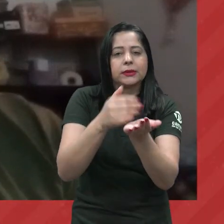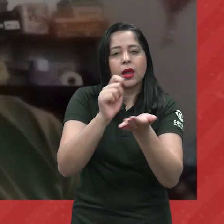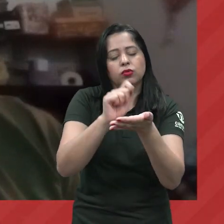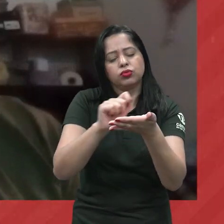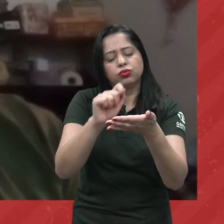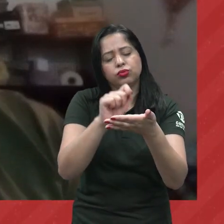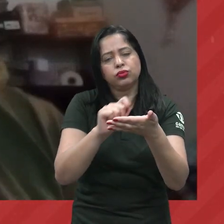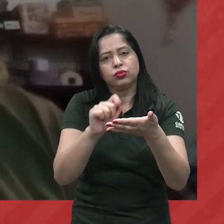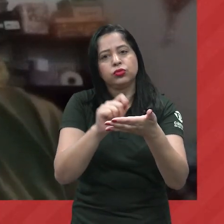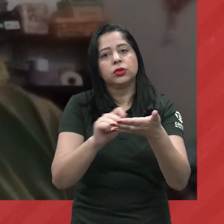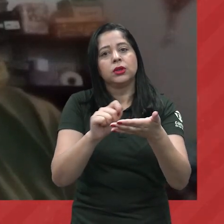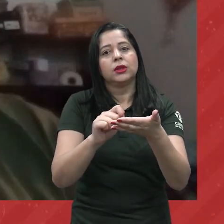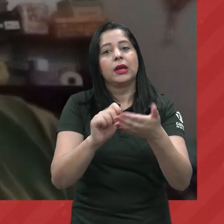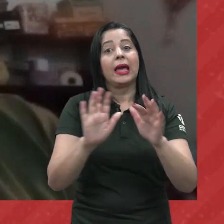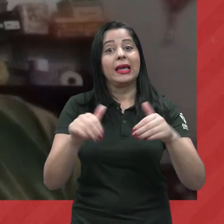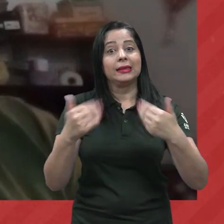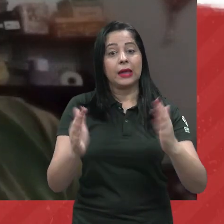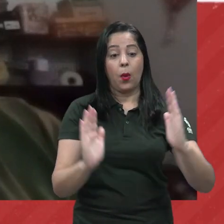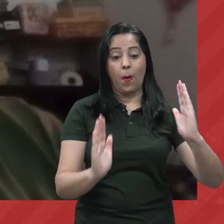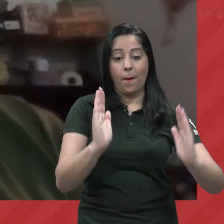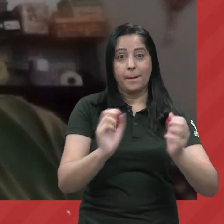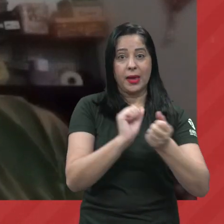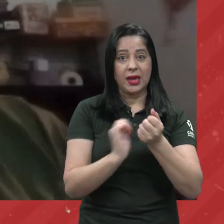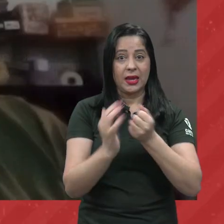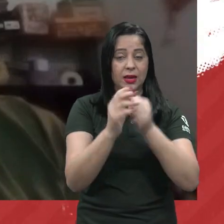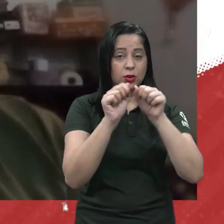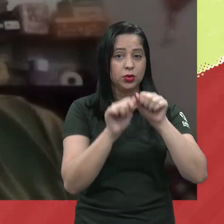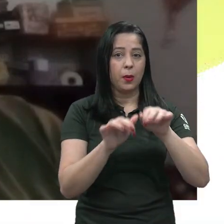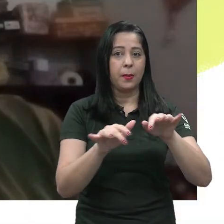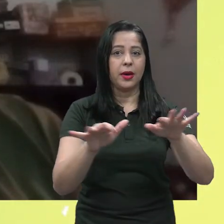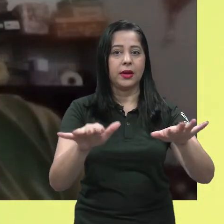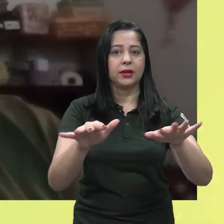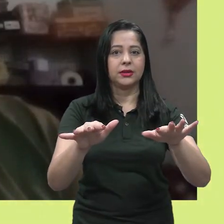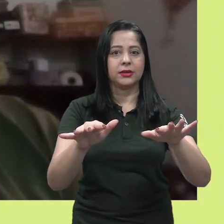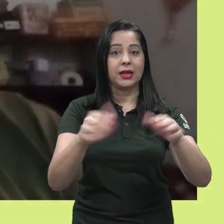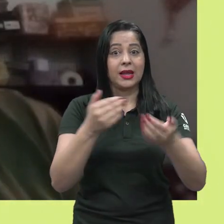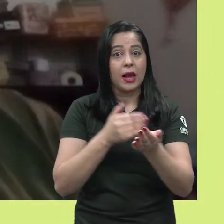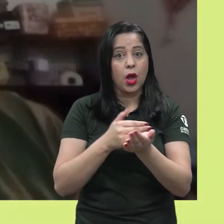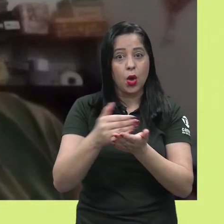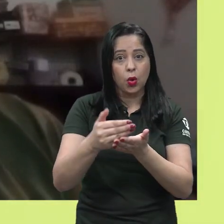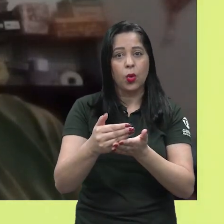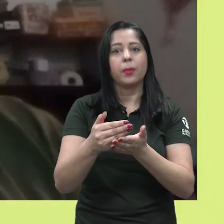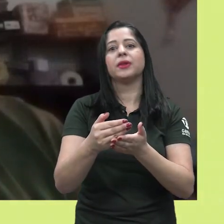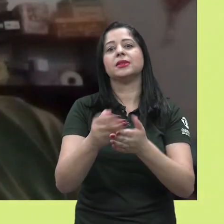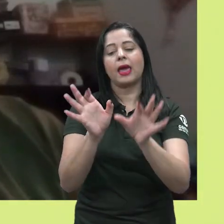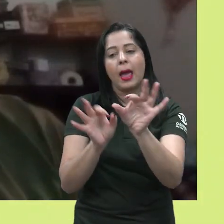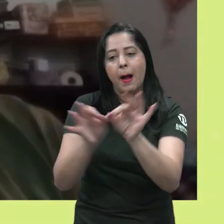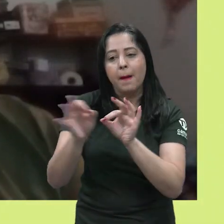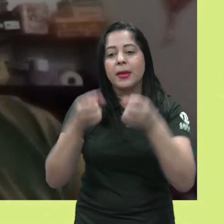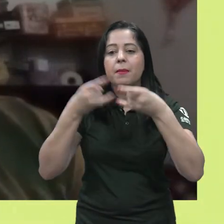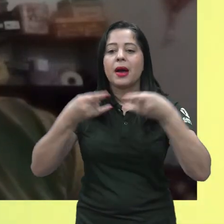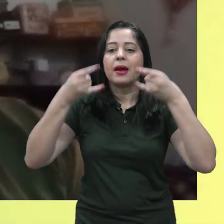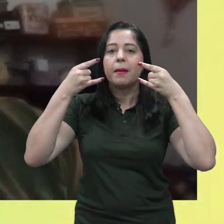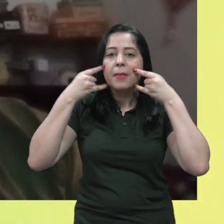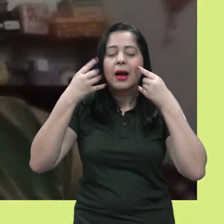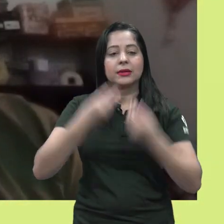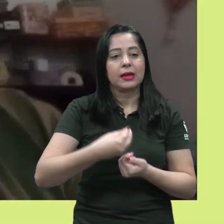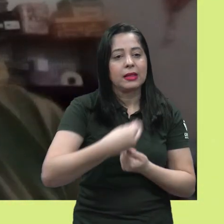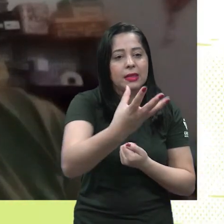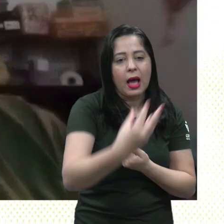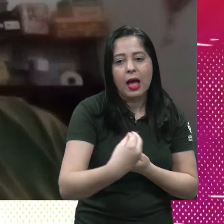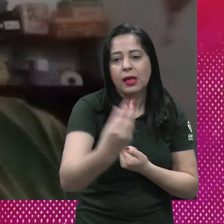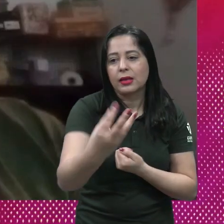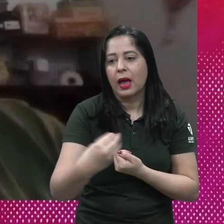escrever, tá? E durante a pandemia, a gente fomos fazer umas máscaras para distribuir nas escolas, para as pessoas